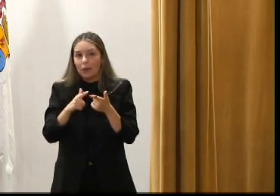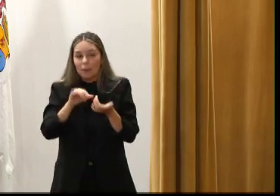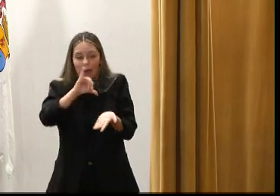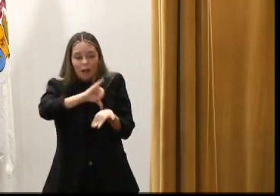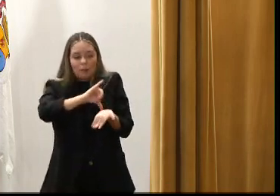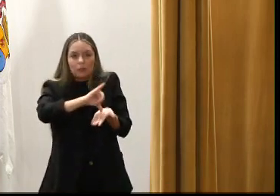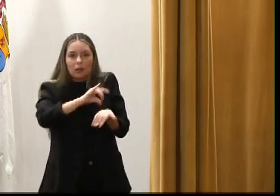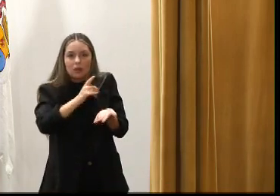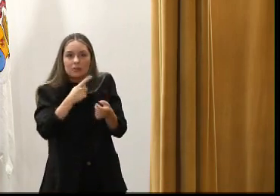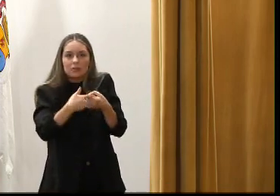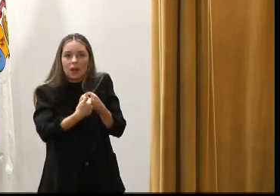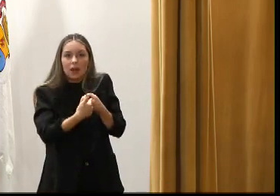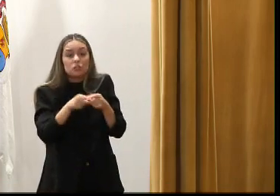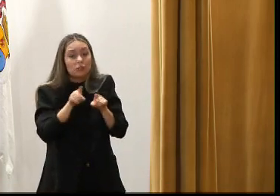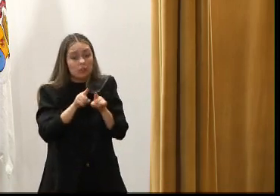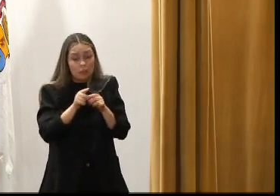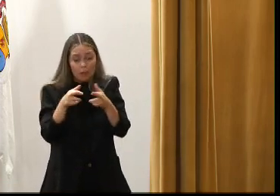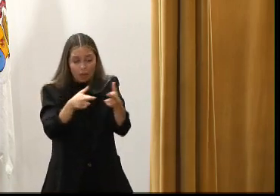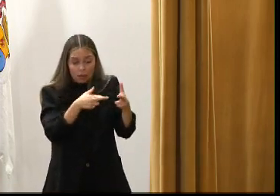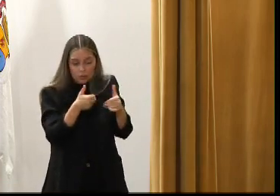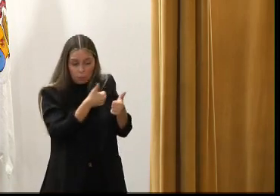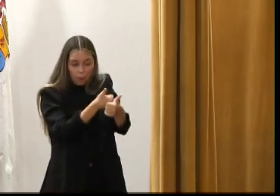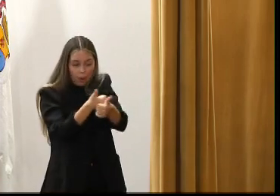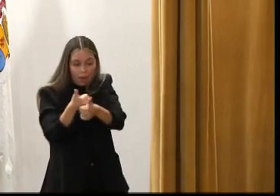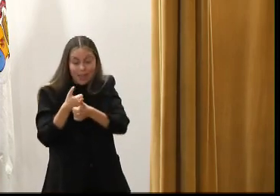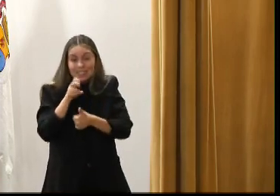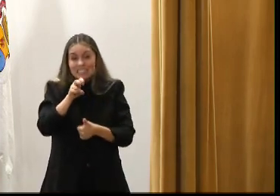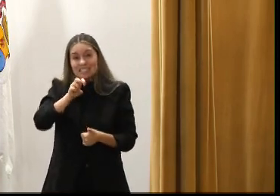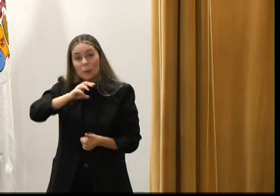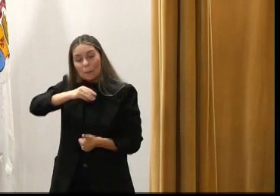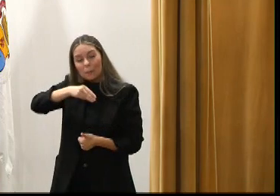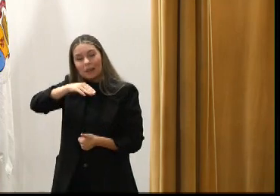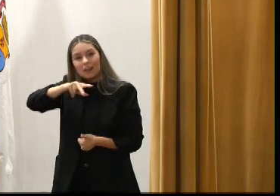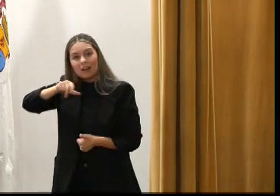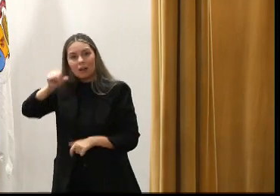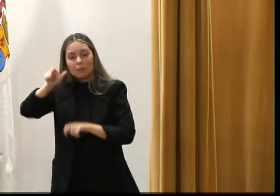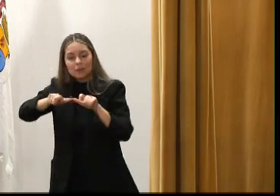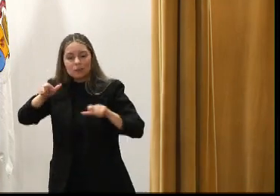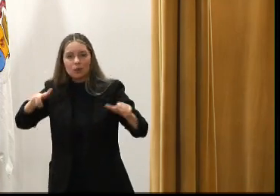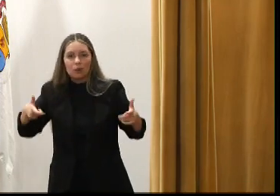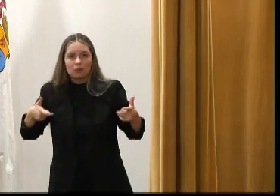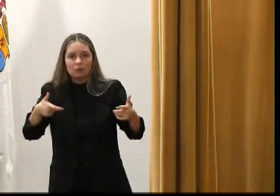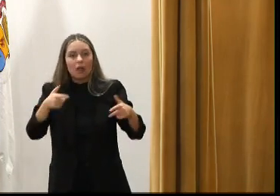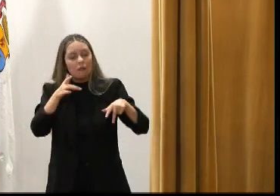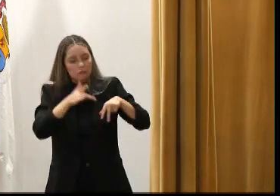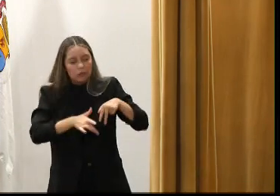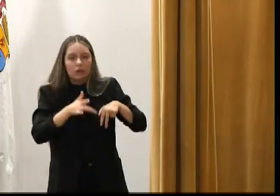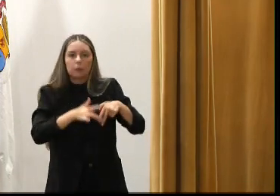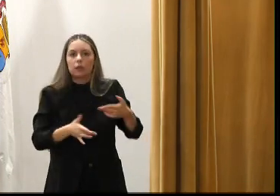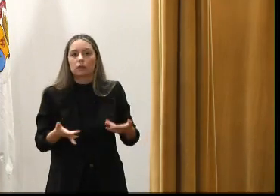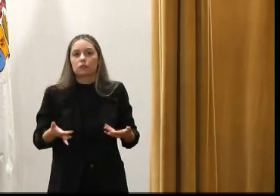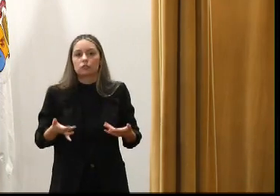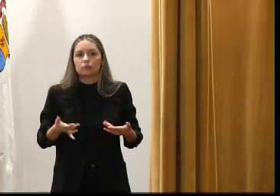capital e, com ela, a região metropolitana de 5 milhões de pessoas. Isso é vulnerabilidade.